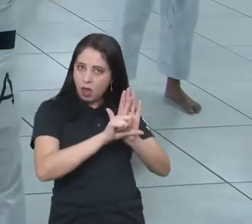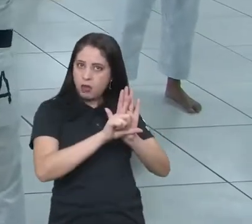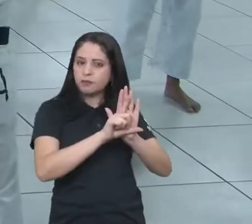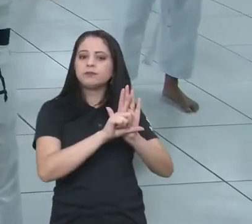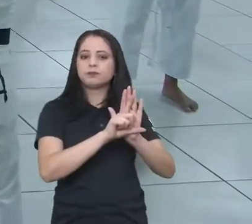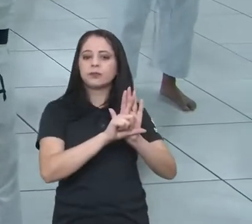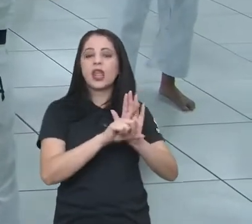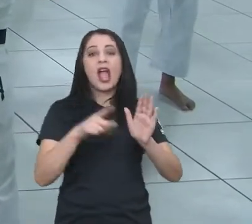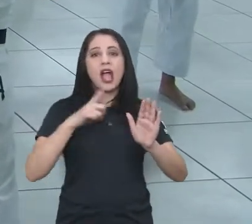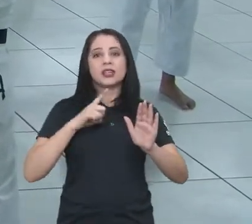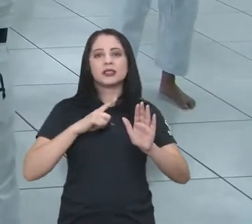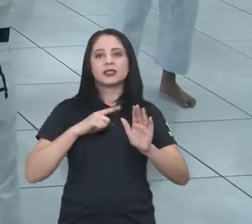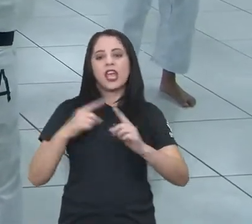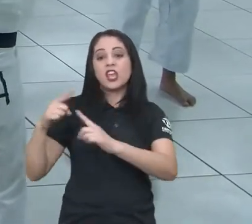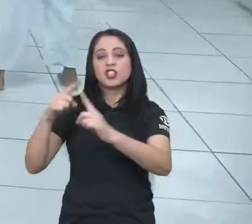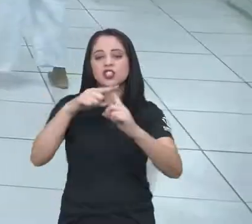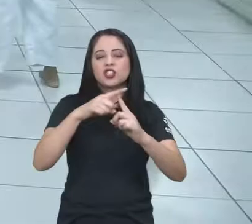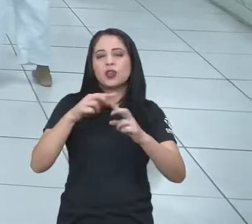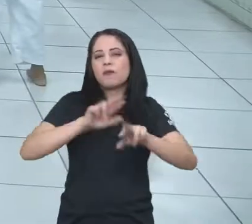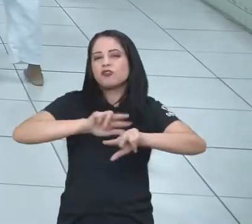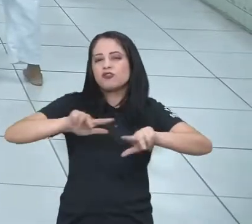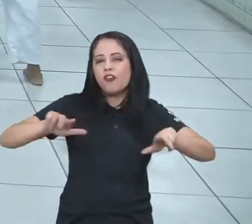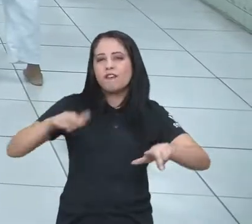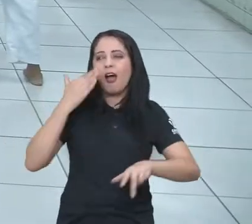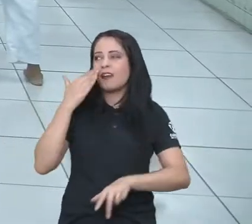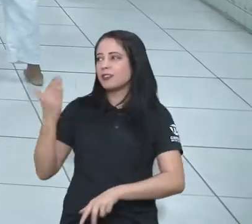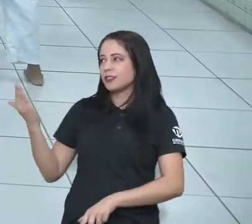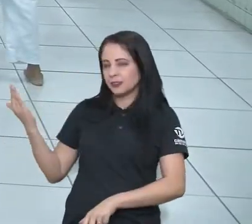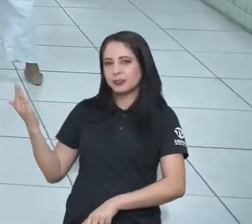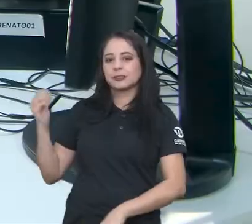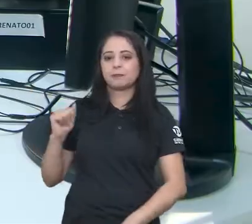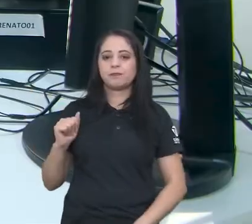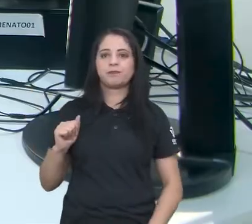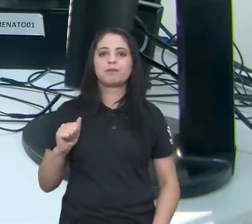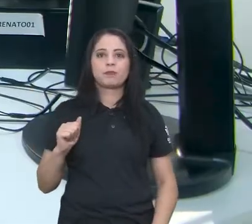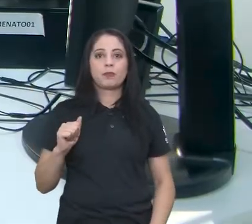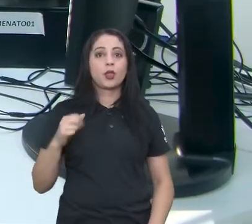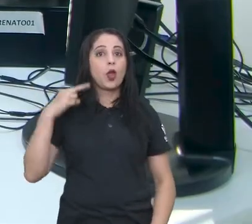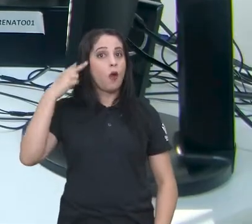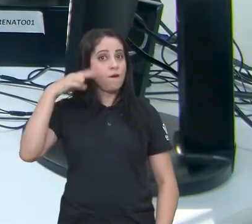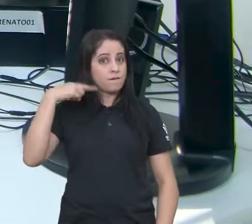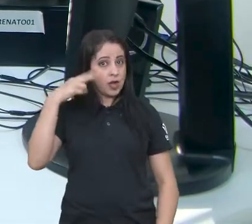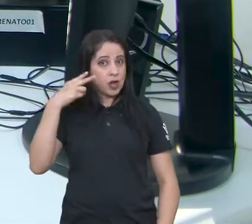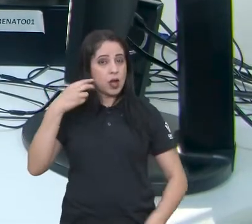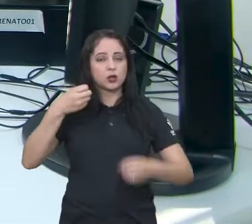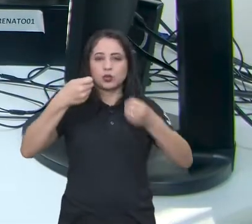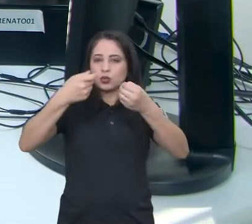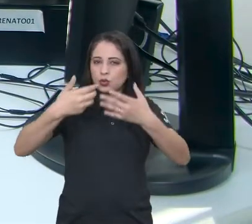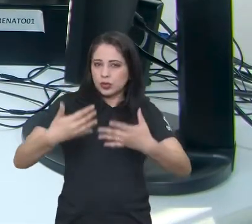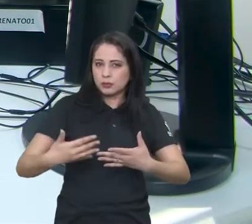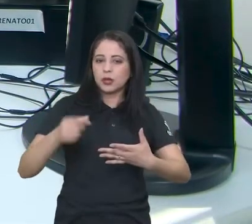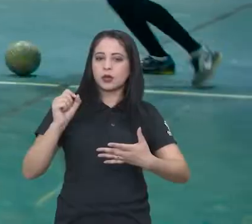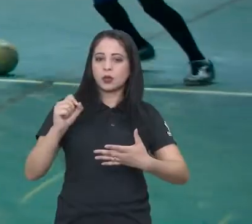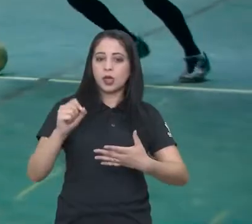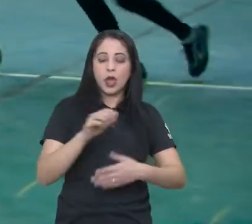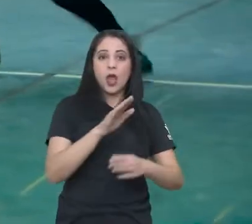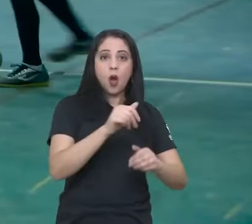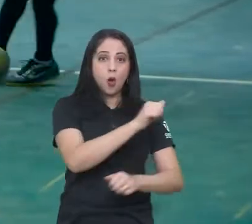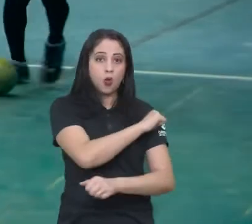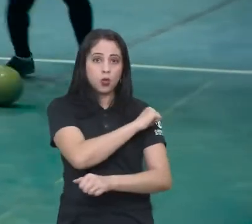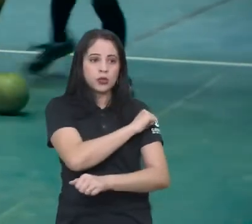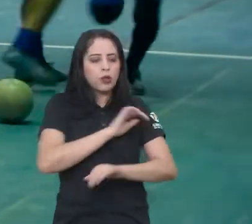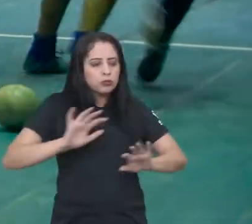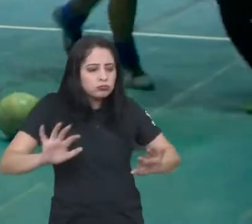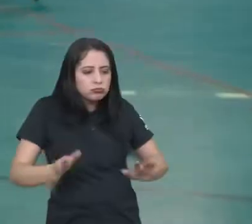as atividades extracurriculares oferecidas pelo ensino integral. Como aponta o parlamentar, por meio da iniciativa, os alunos